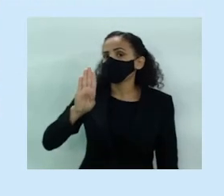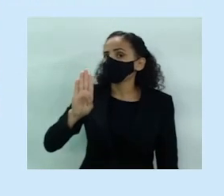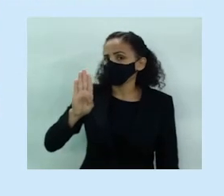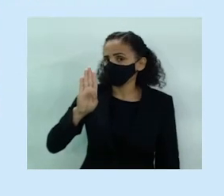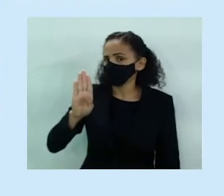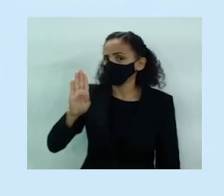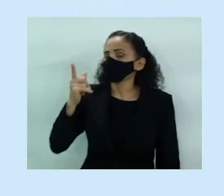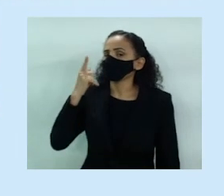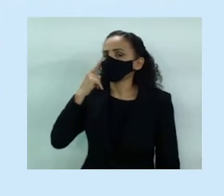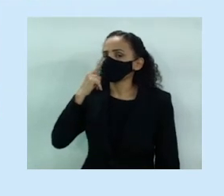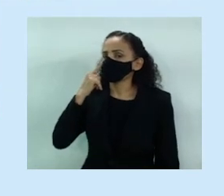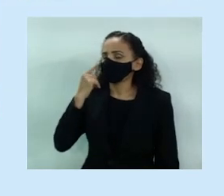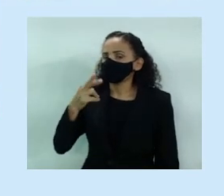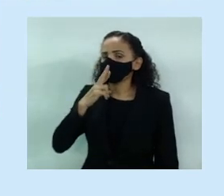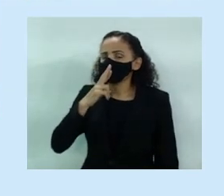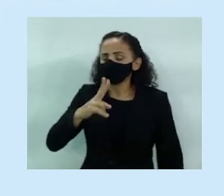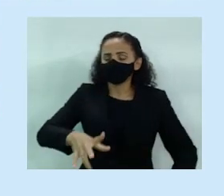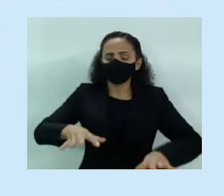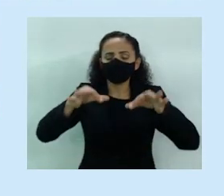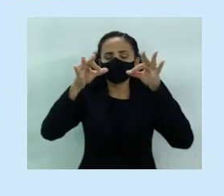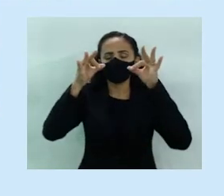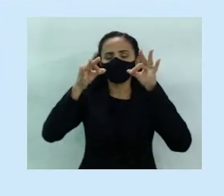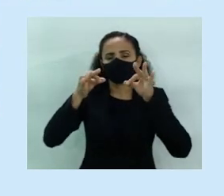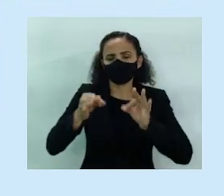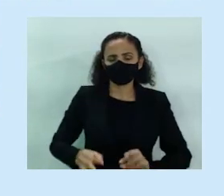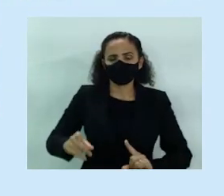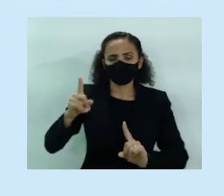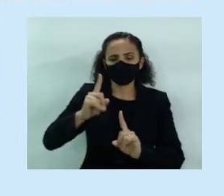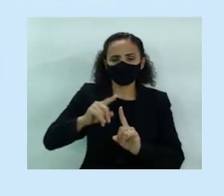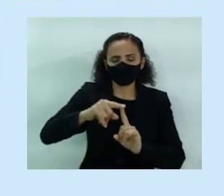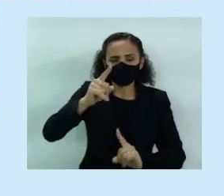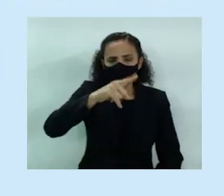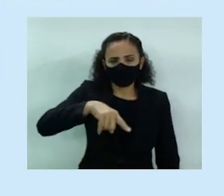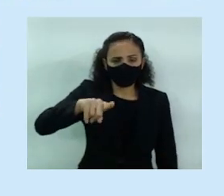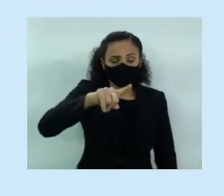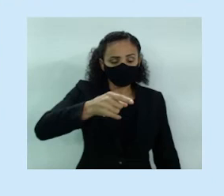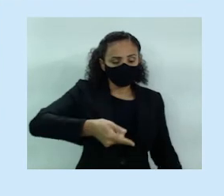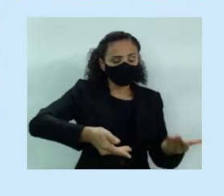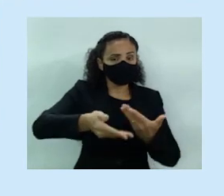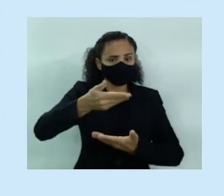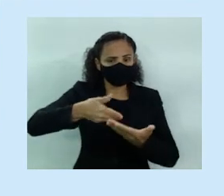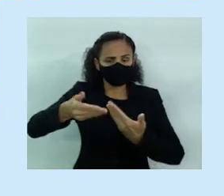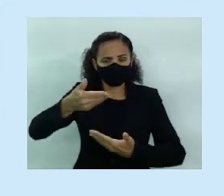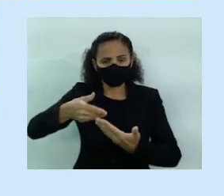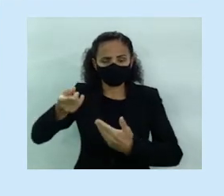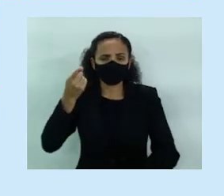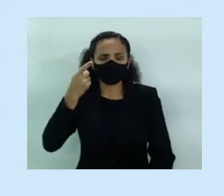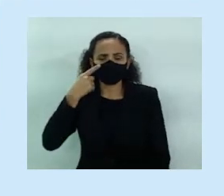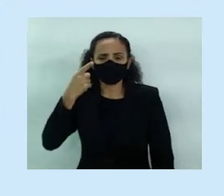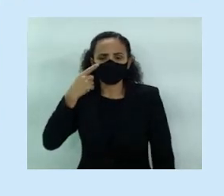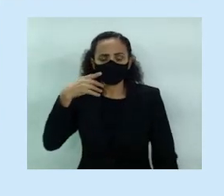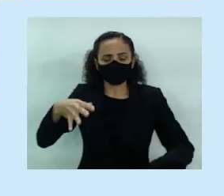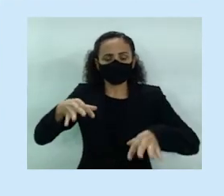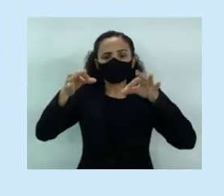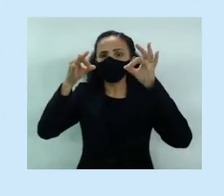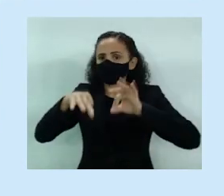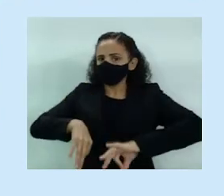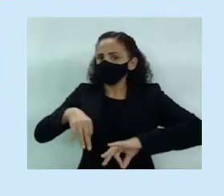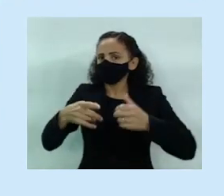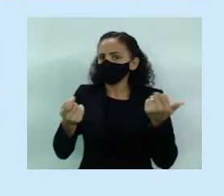tá certo? É o único tipo de resíduo que, quando decomposto por bactérias, produz gás combustível e tem